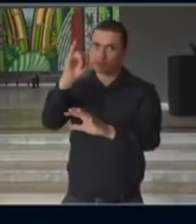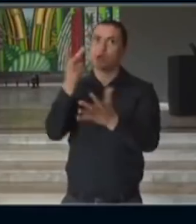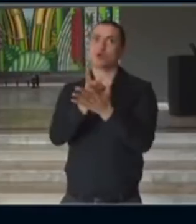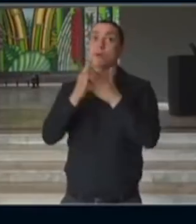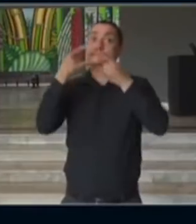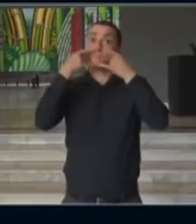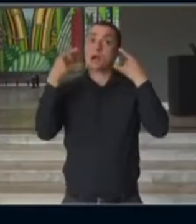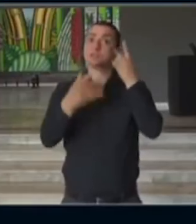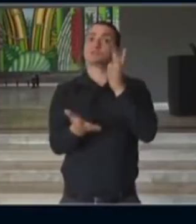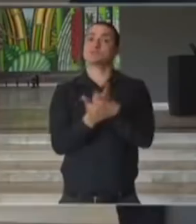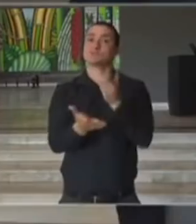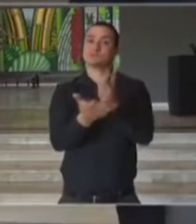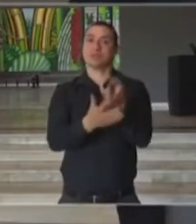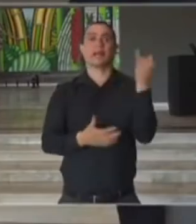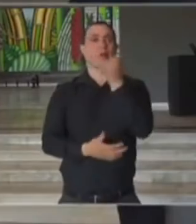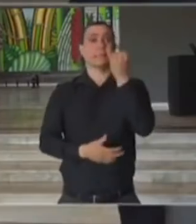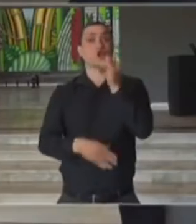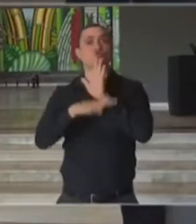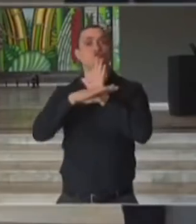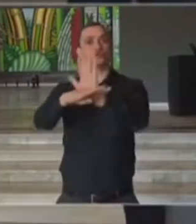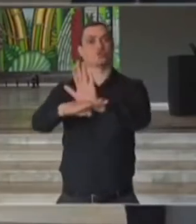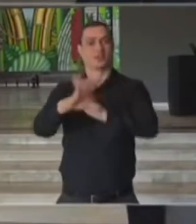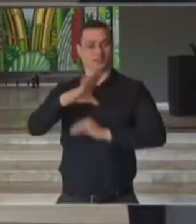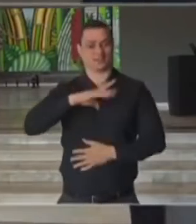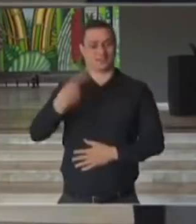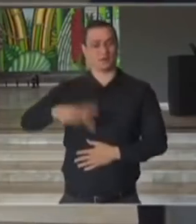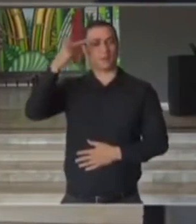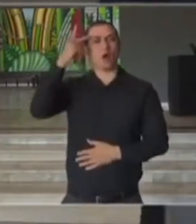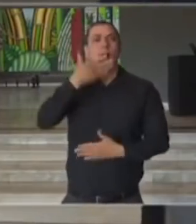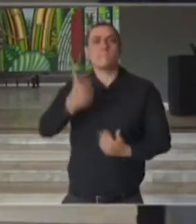utilizar a máscara. É isso que tem ajudado a cidade